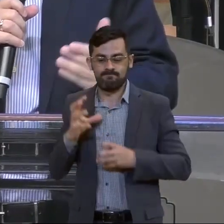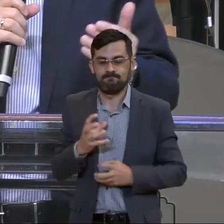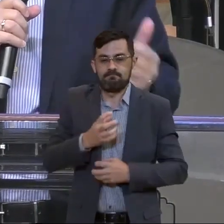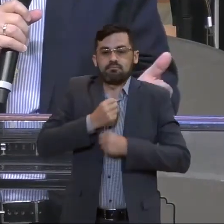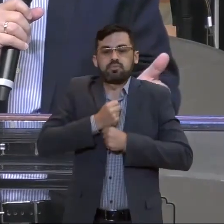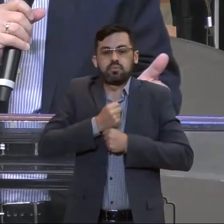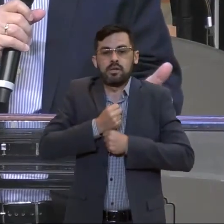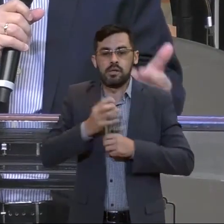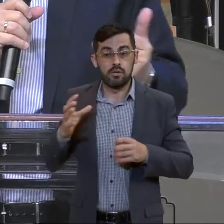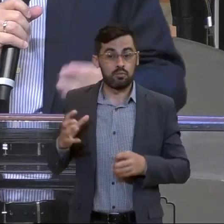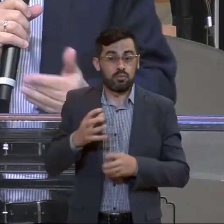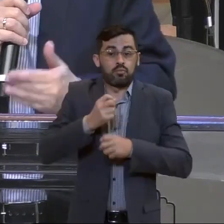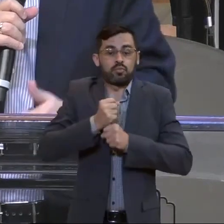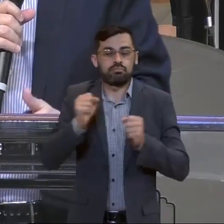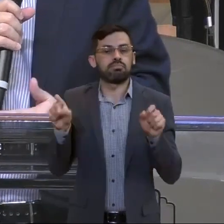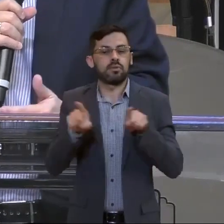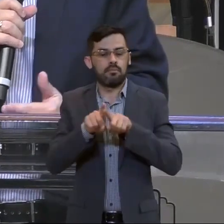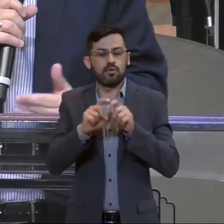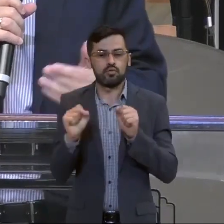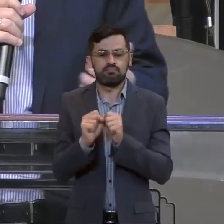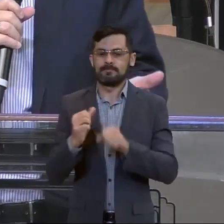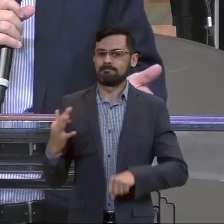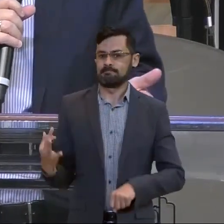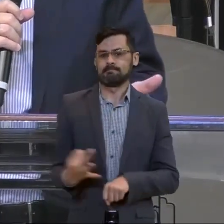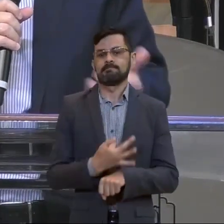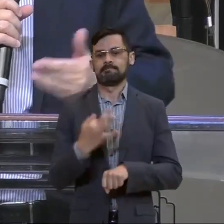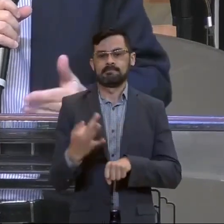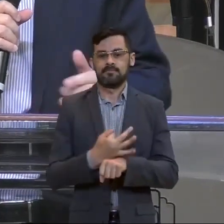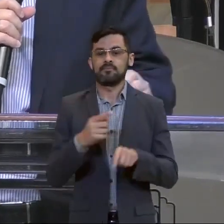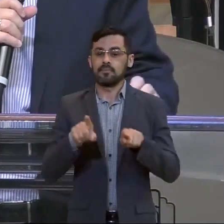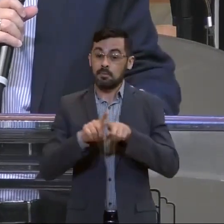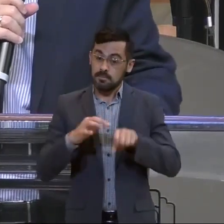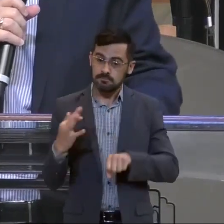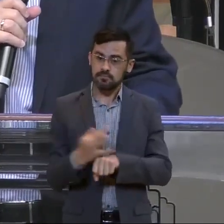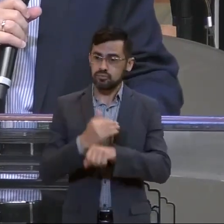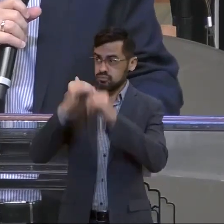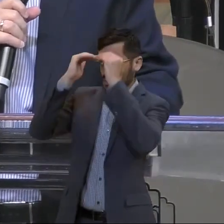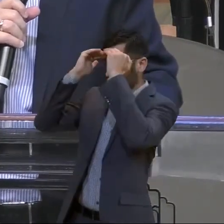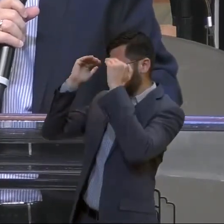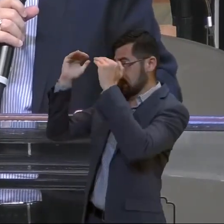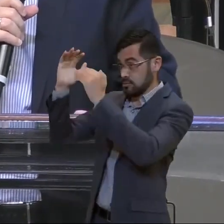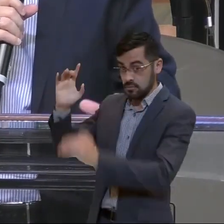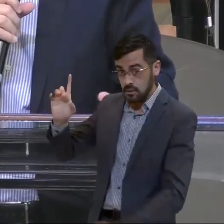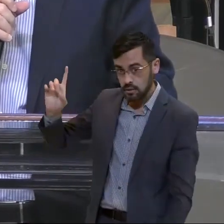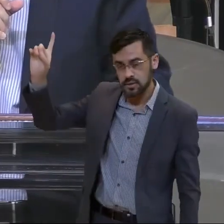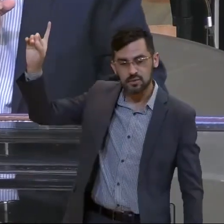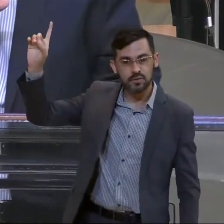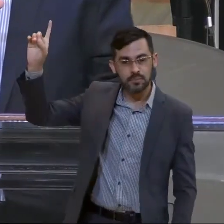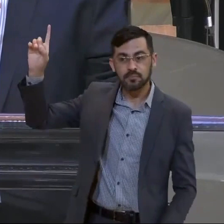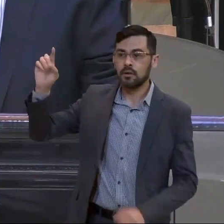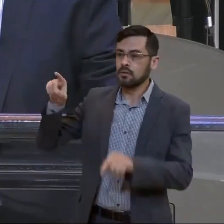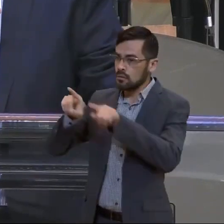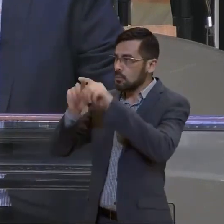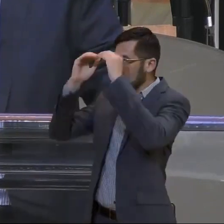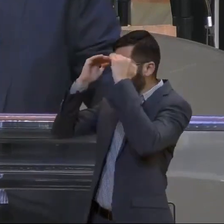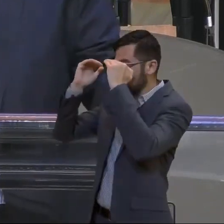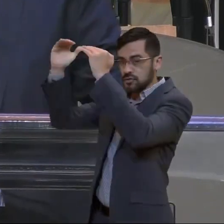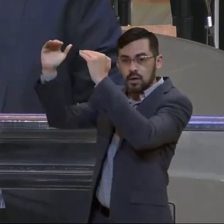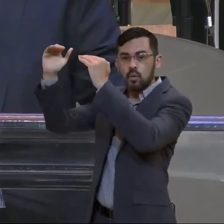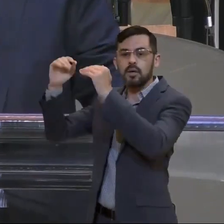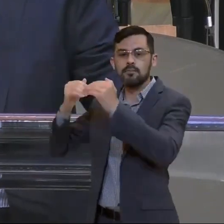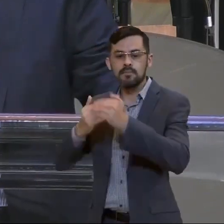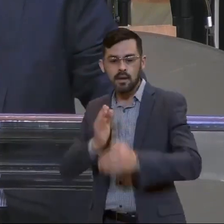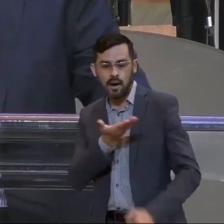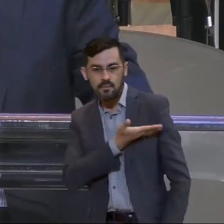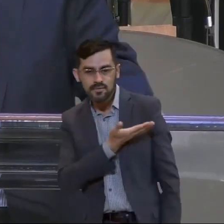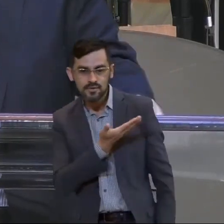próprio, e ao domínio próprio juntem a perseverança, e a perseverança a devoção a Deus. E a essa devoção juntem a